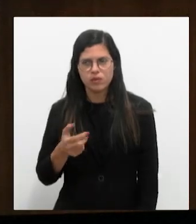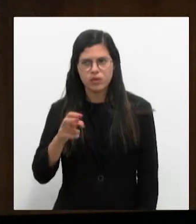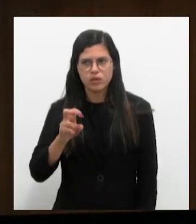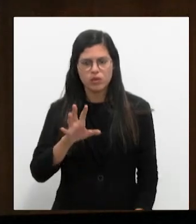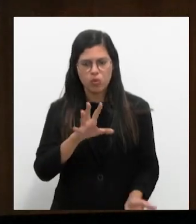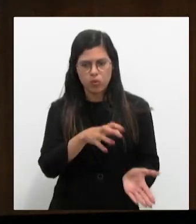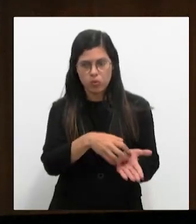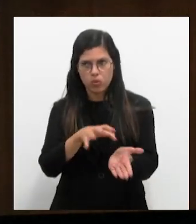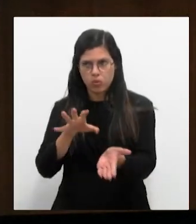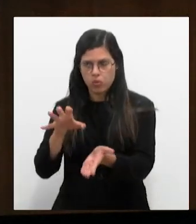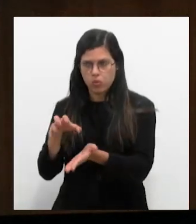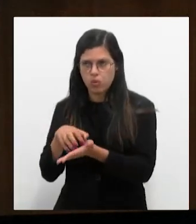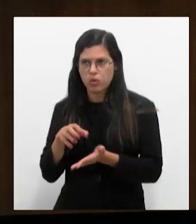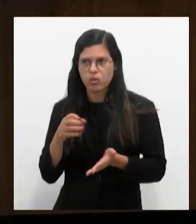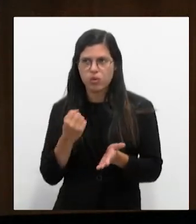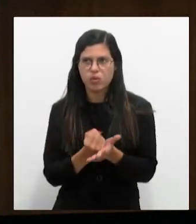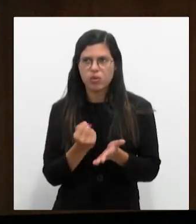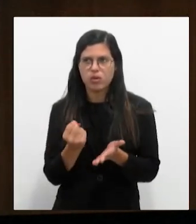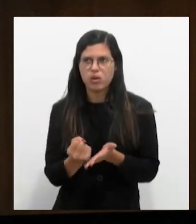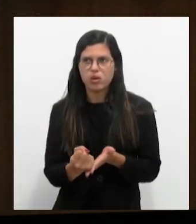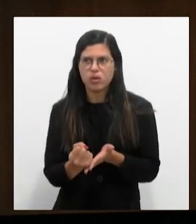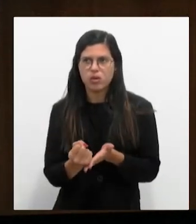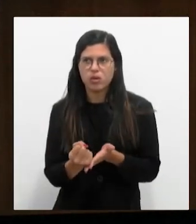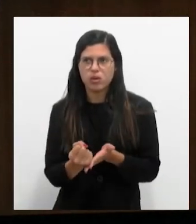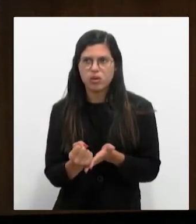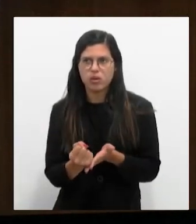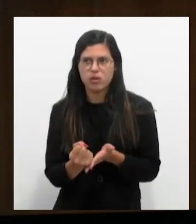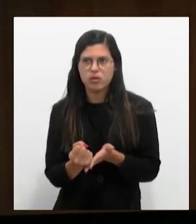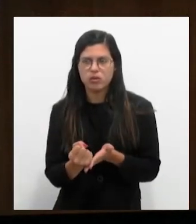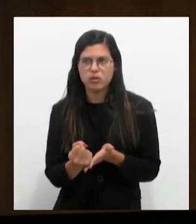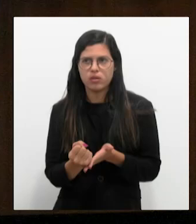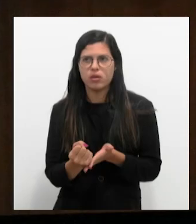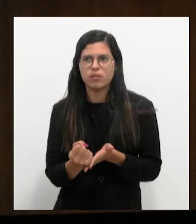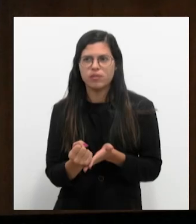e contratar, nobres colegas parlamentares,